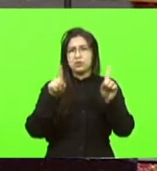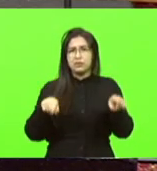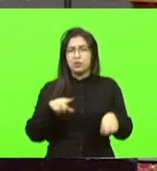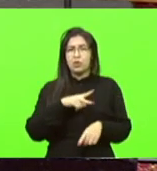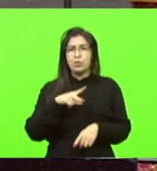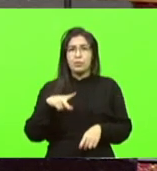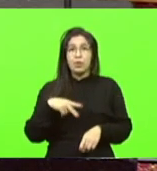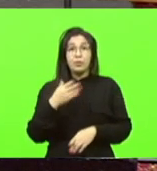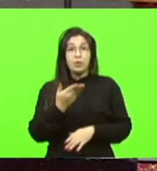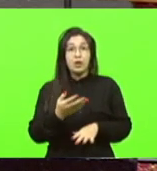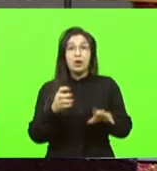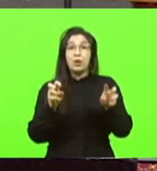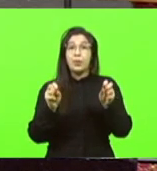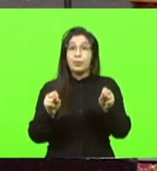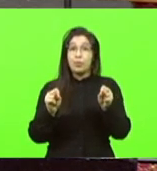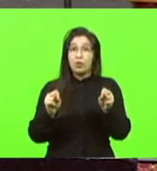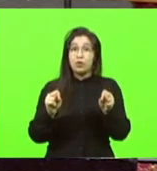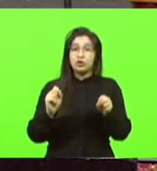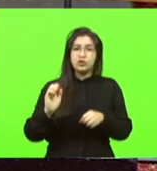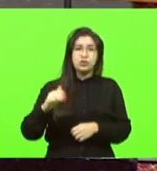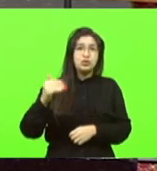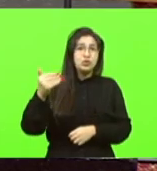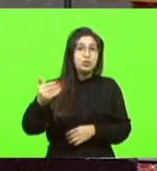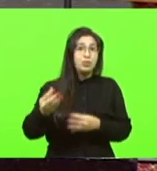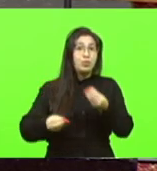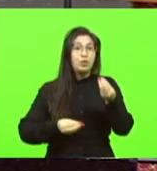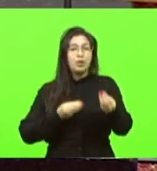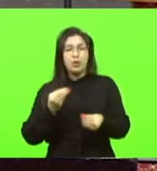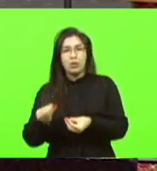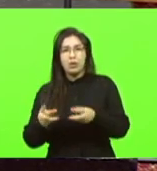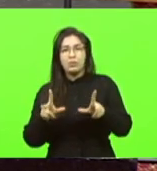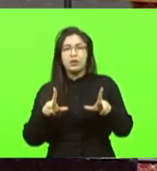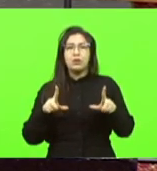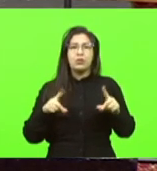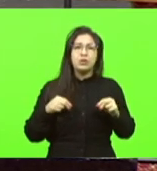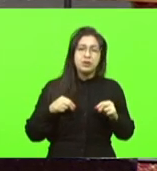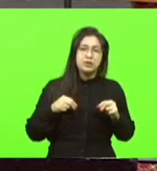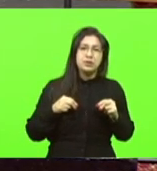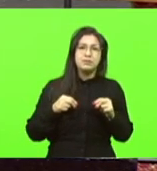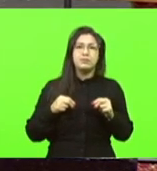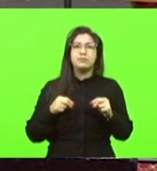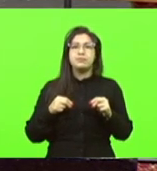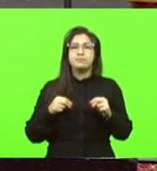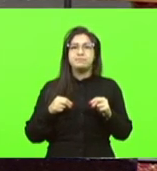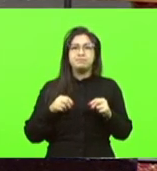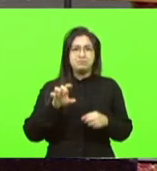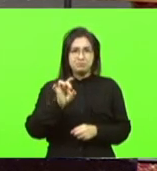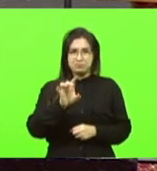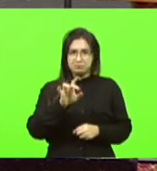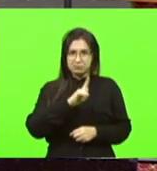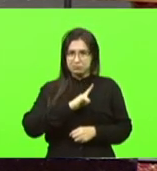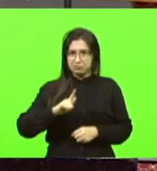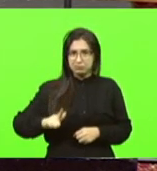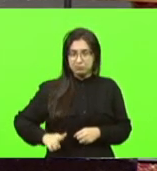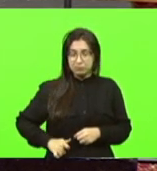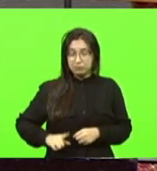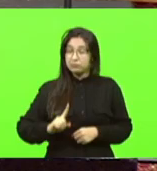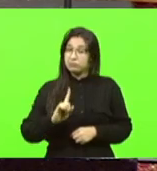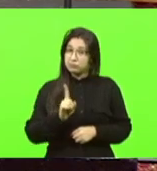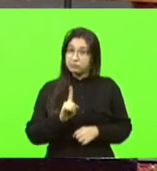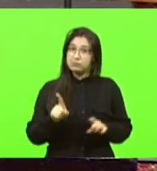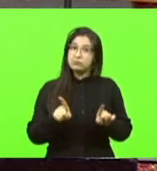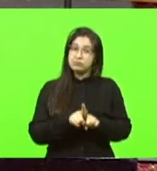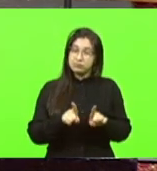possam não passa o seguinte ter o reconhecimento também por parte não apenas do governo mas